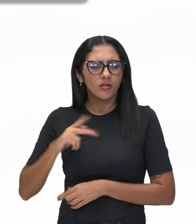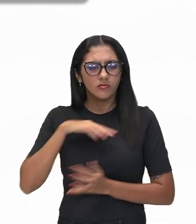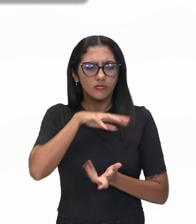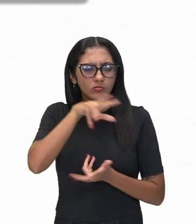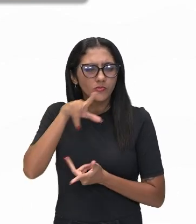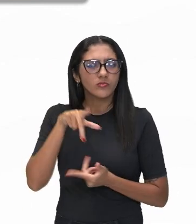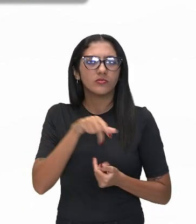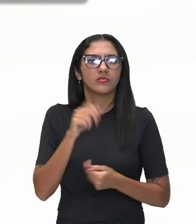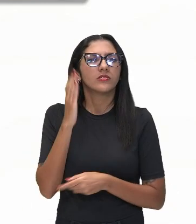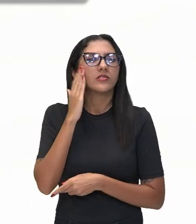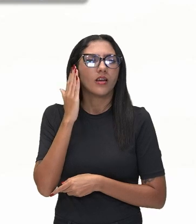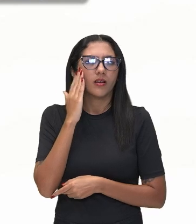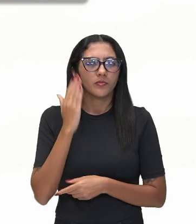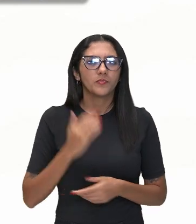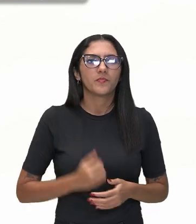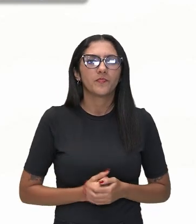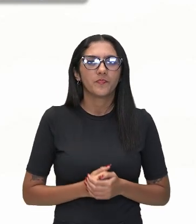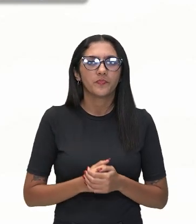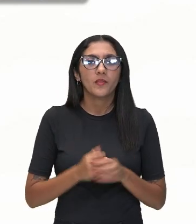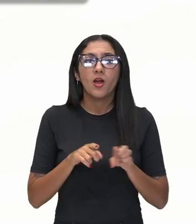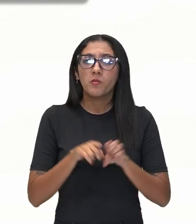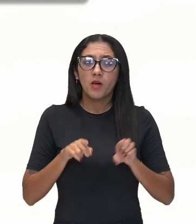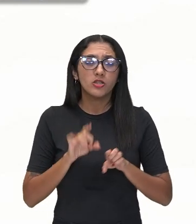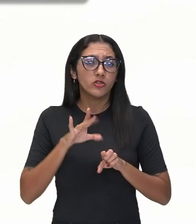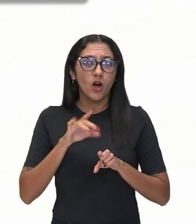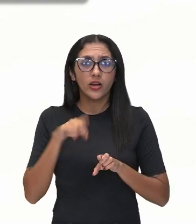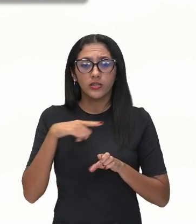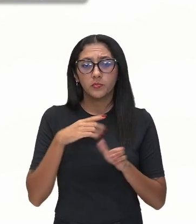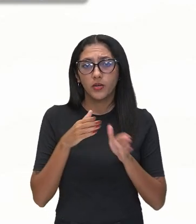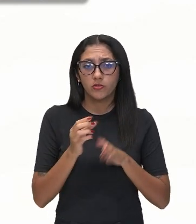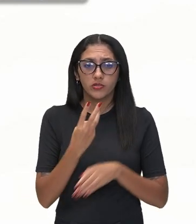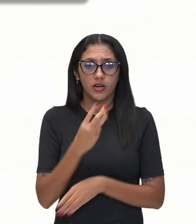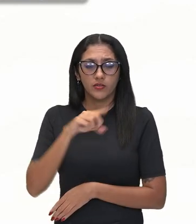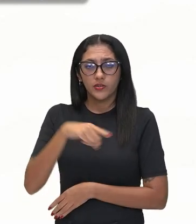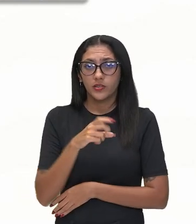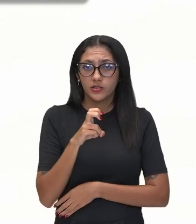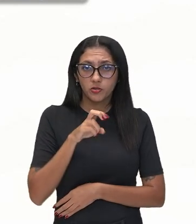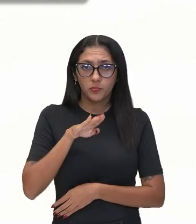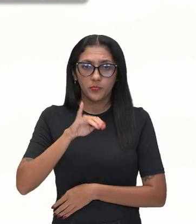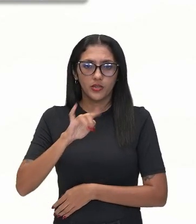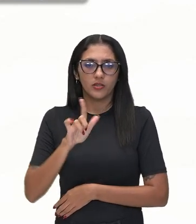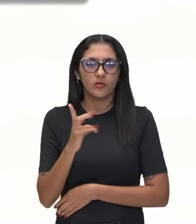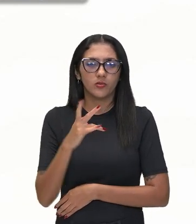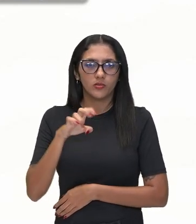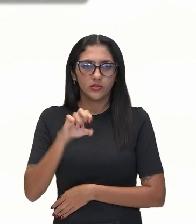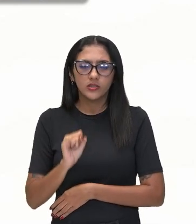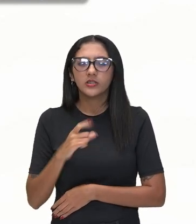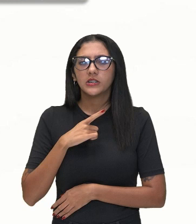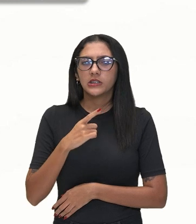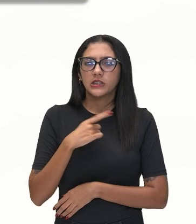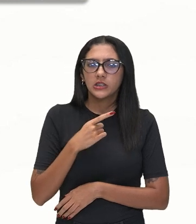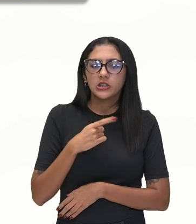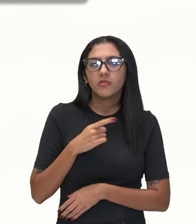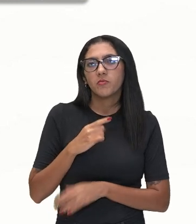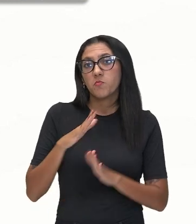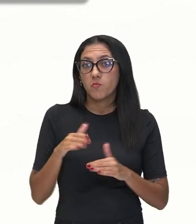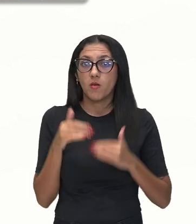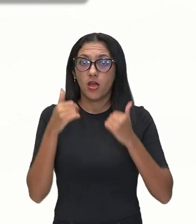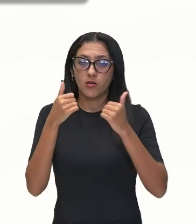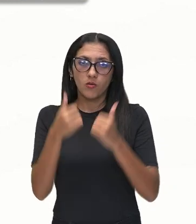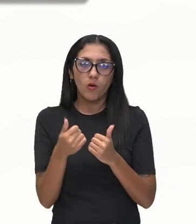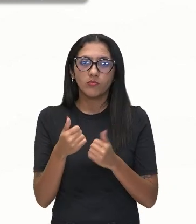isso, ó, mas que há 3,5 bilhões de anos as condições ambientais da Terra